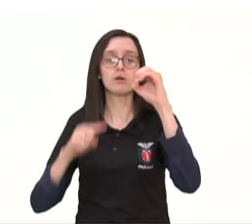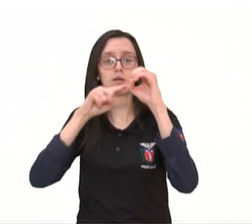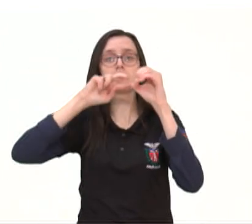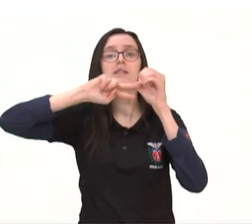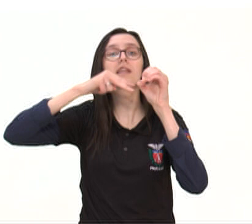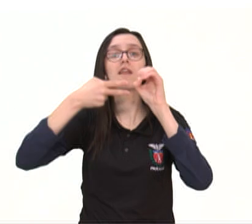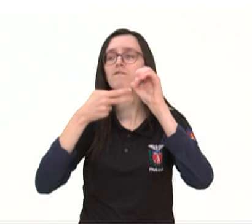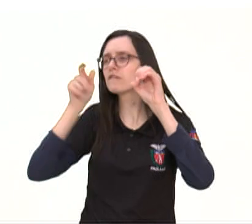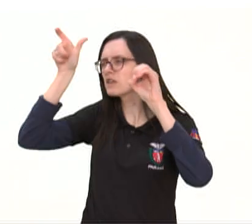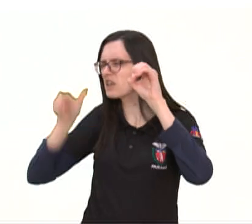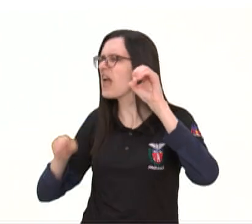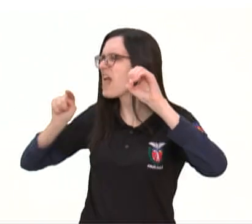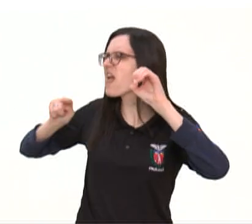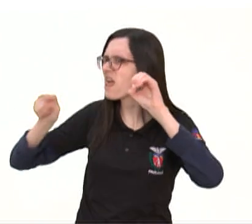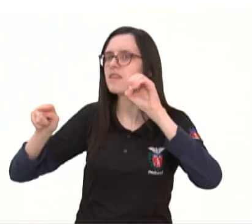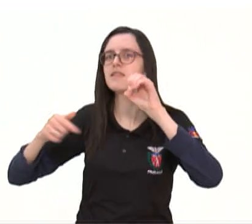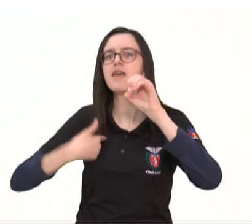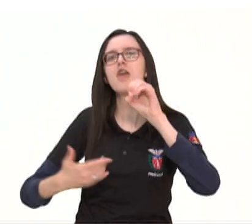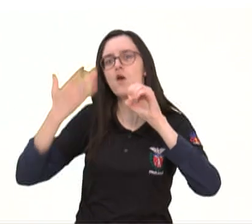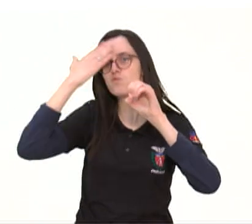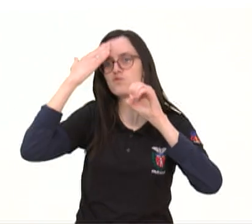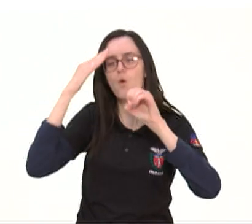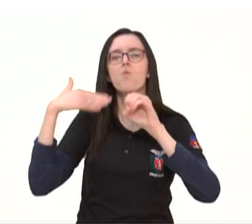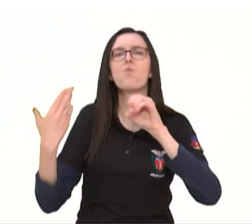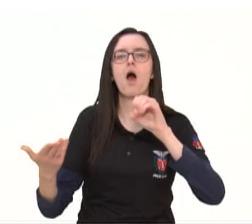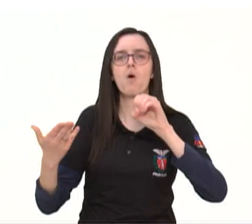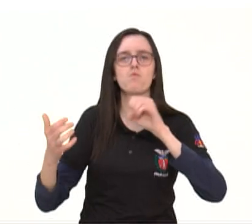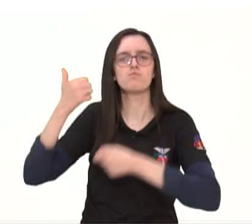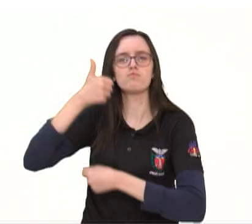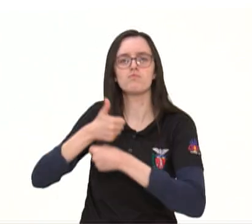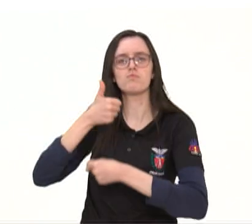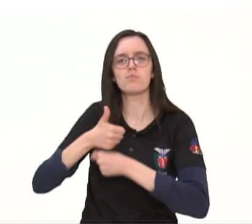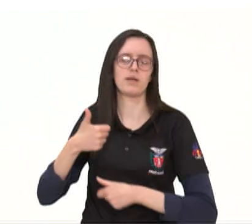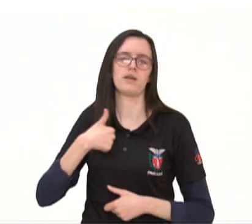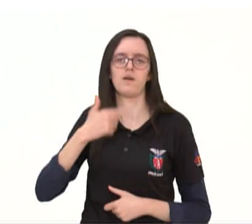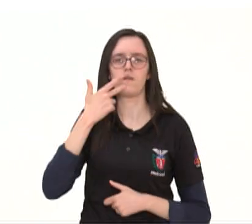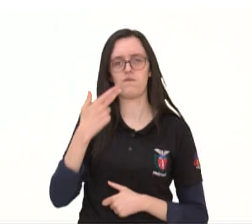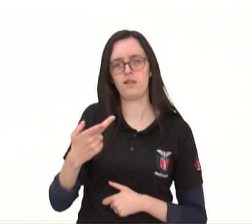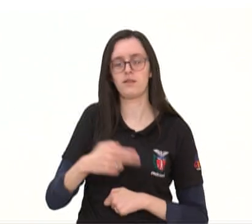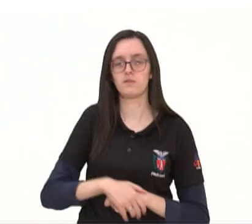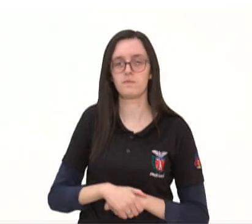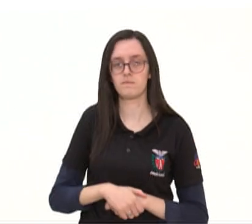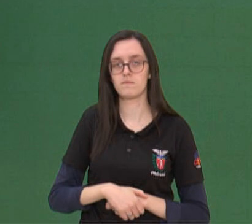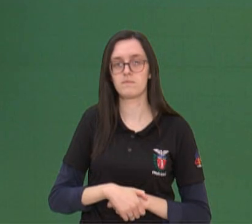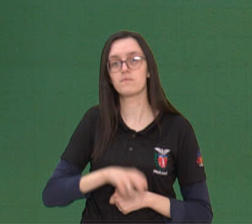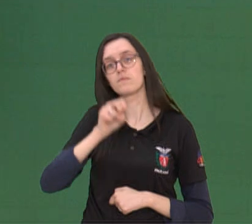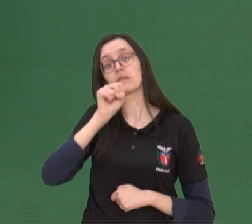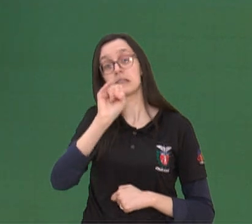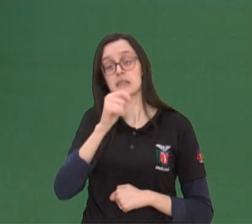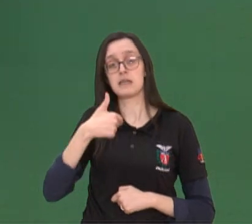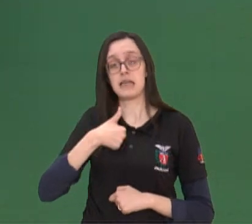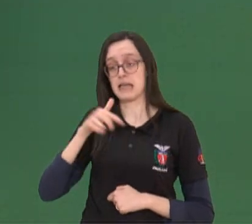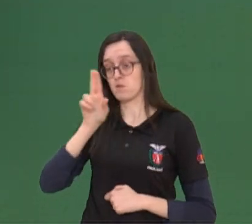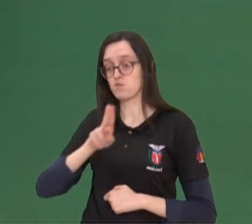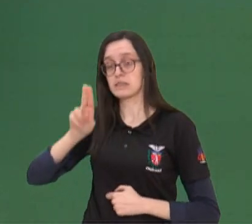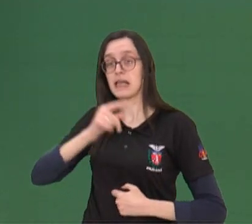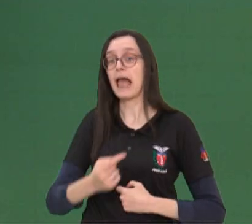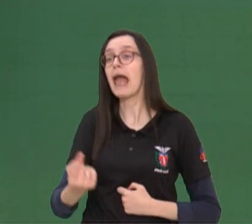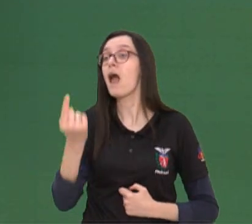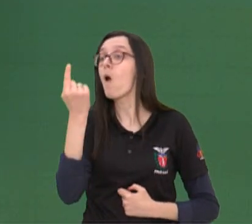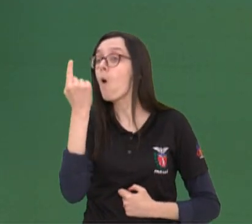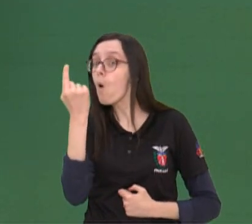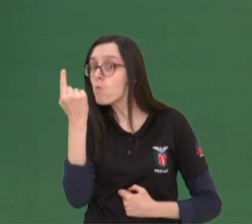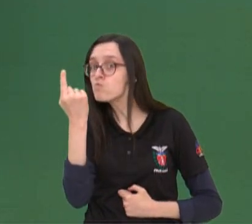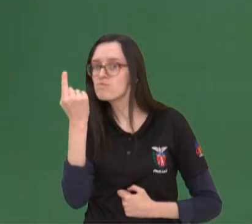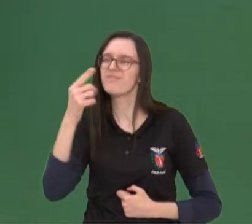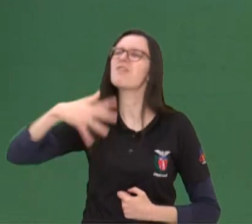proprietário disse que sim. Eu sei qual proprietário eu estou falando. E se eu fizer o uso do eu não